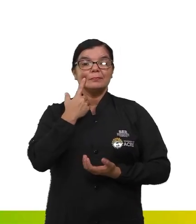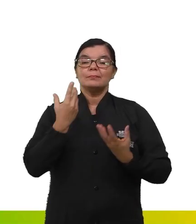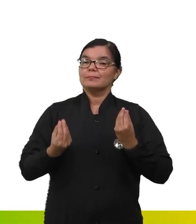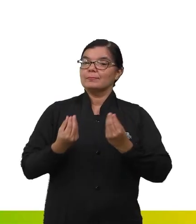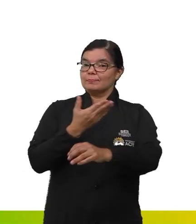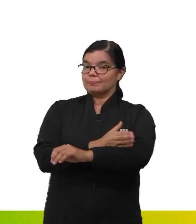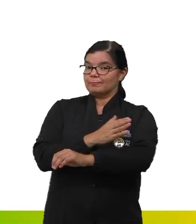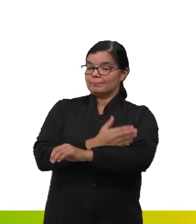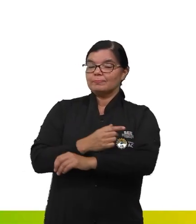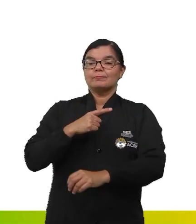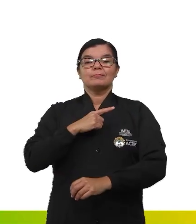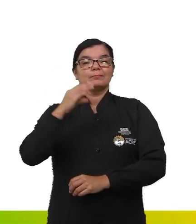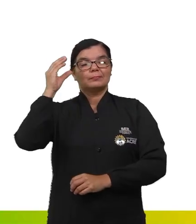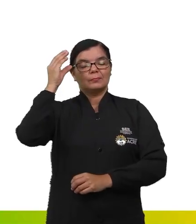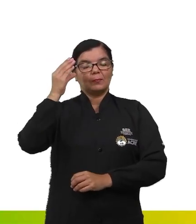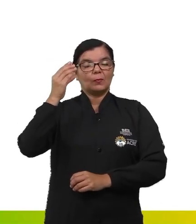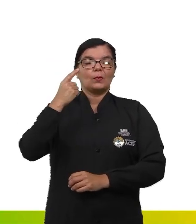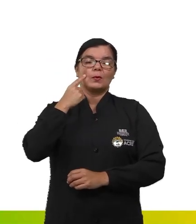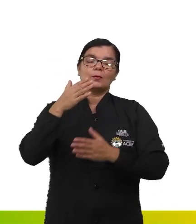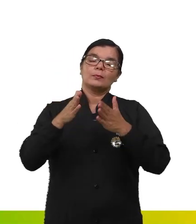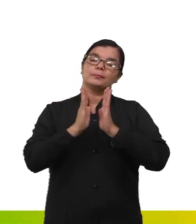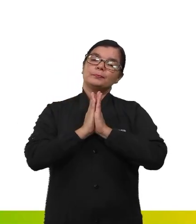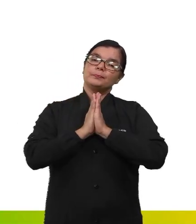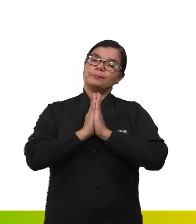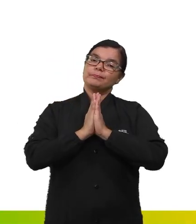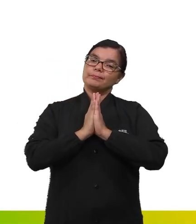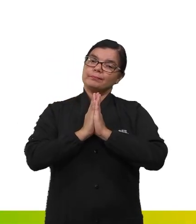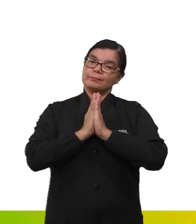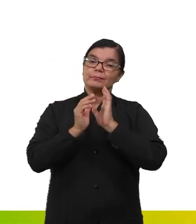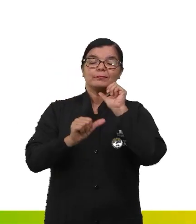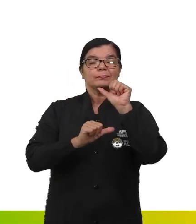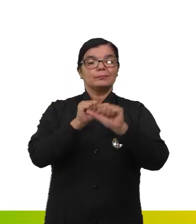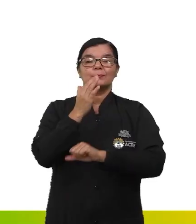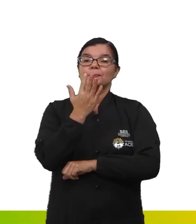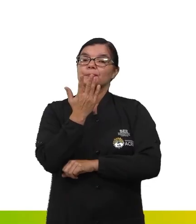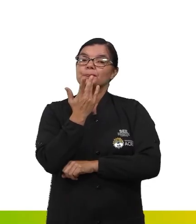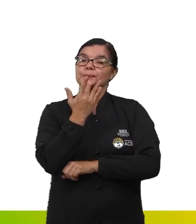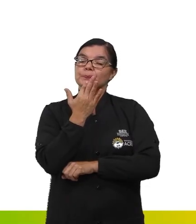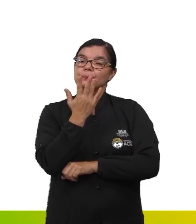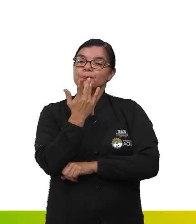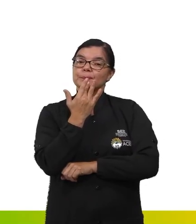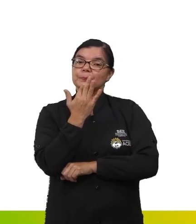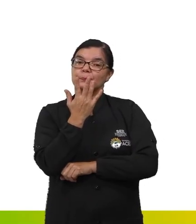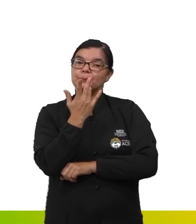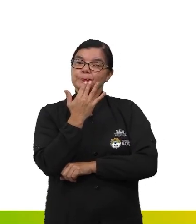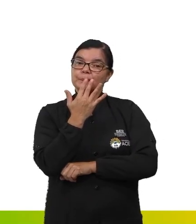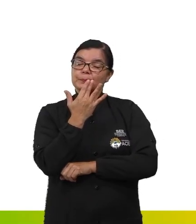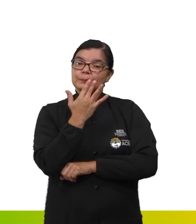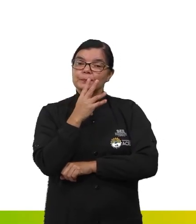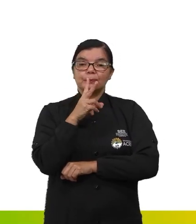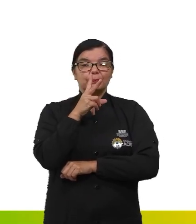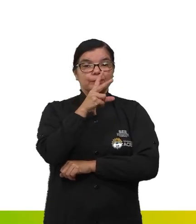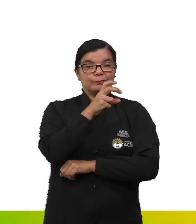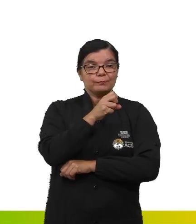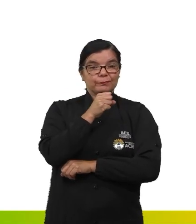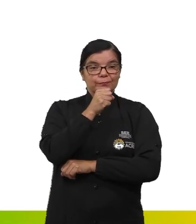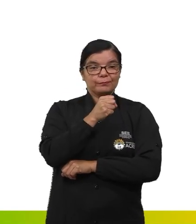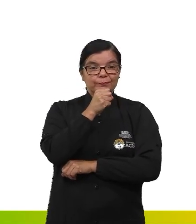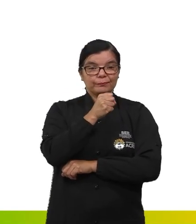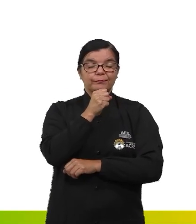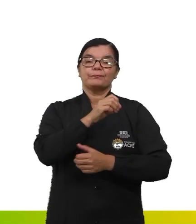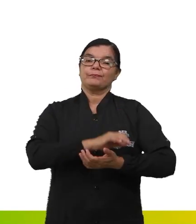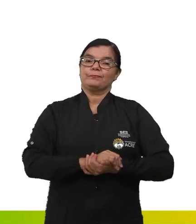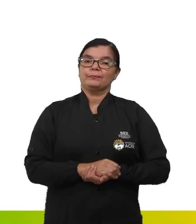exercício, ter consciência. Gente, por favor, eu vou até mudar a cor aqui, vou colocar uma cor bem... Cadê? Quero